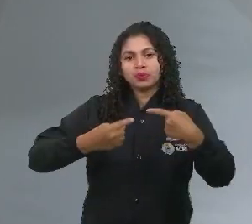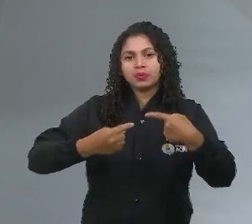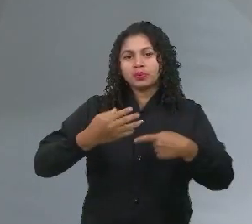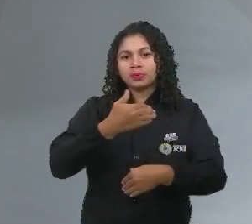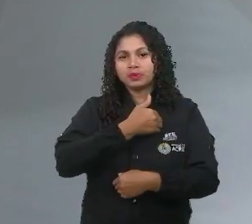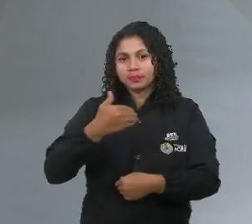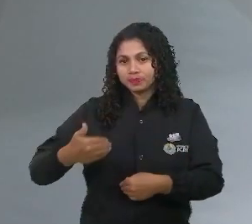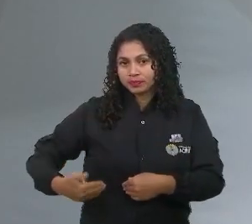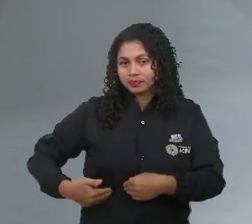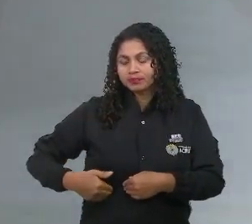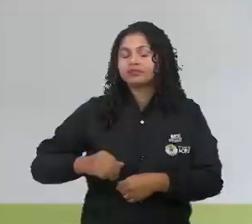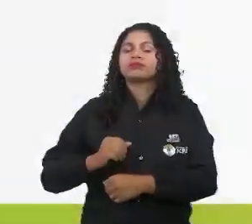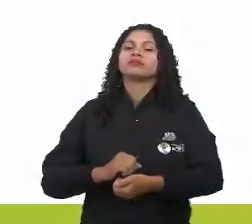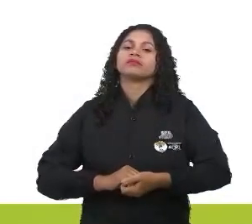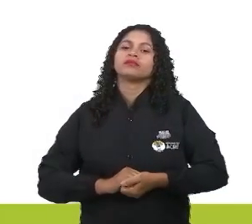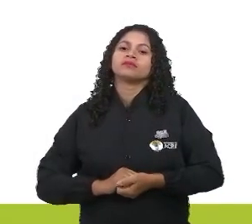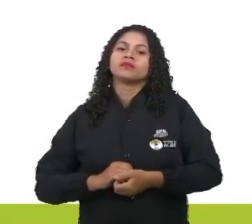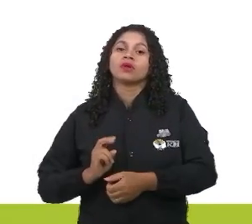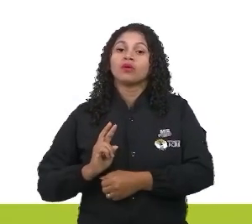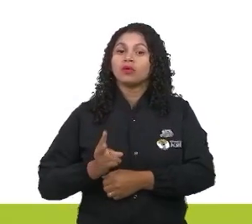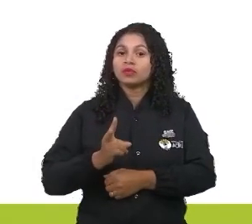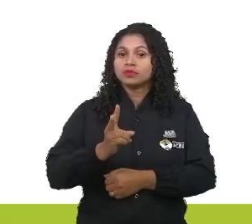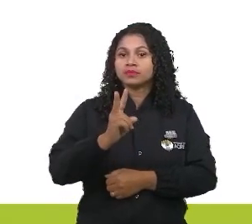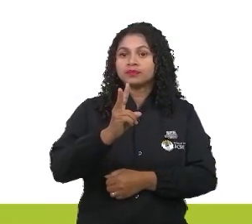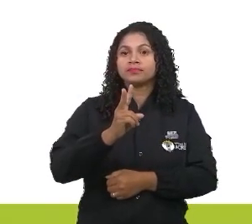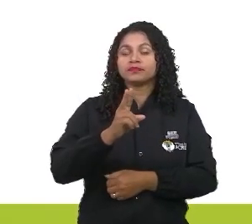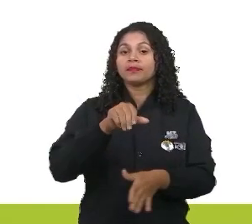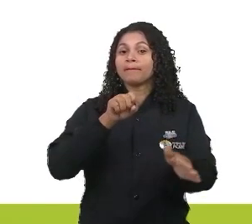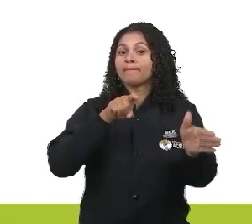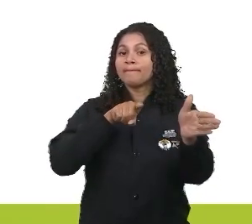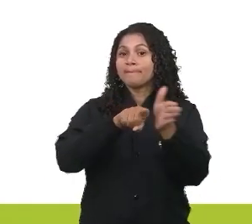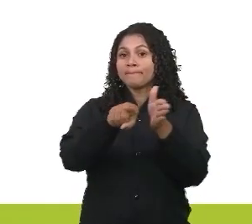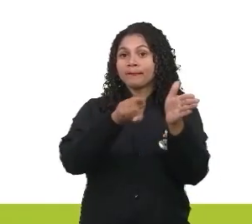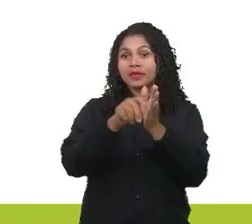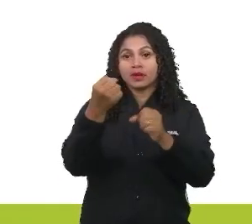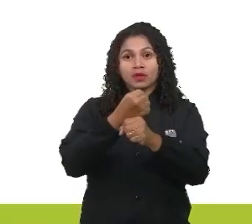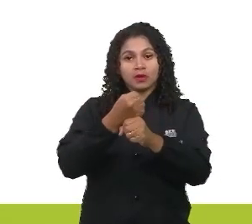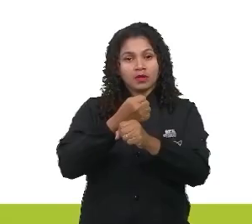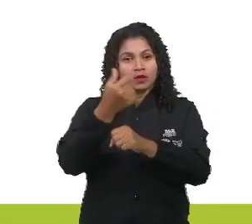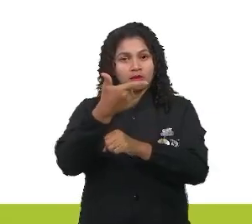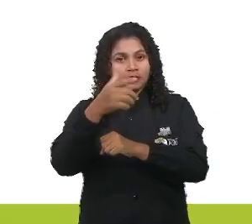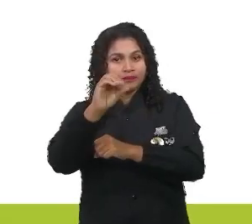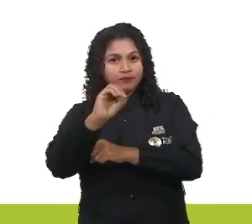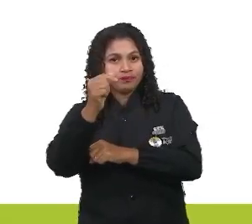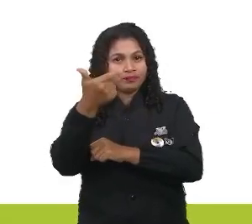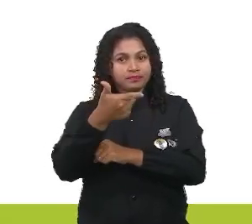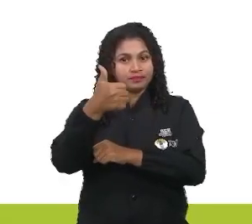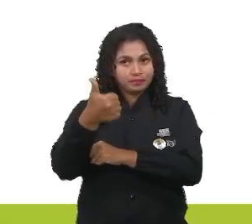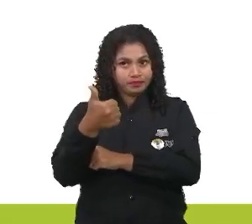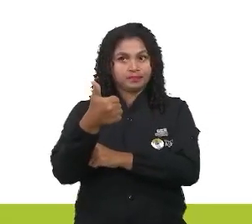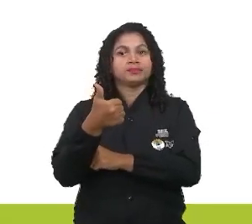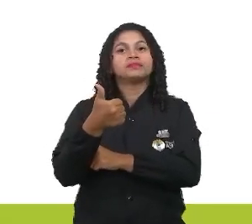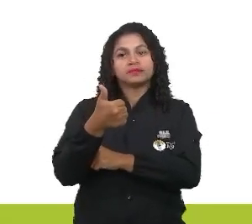Vamos avançar para mais uma questão? Essa questão ela esteve no Enem de